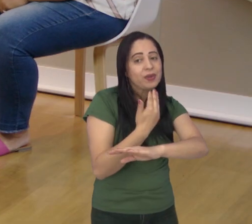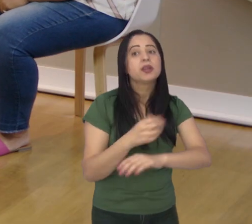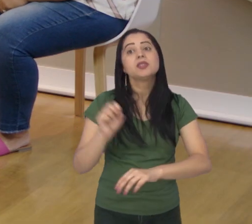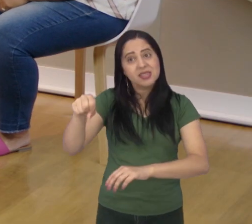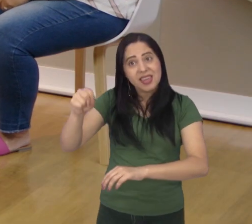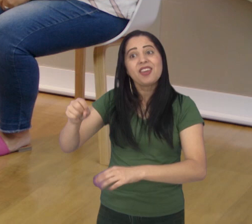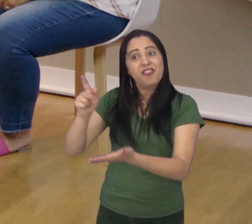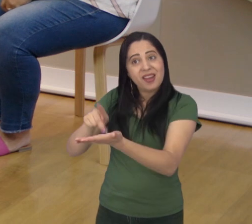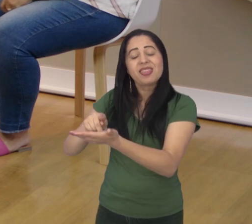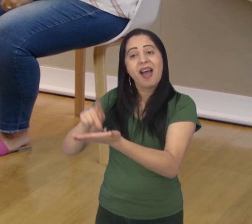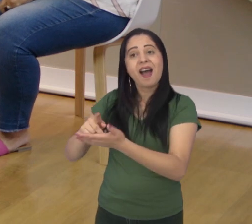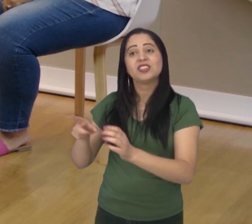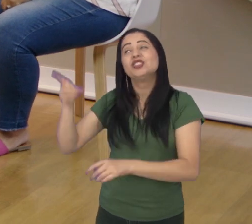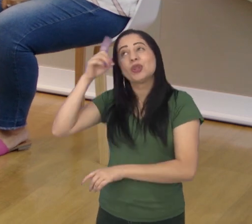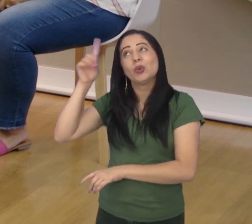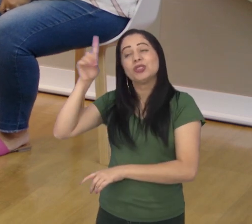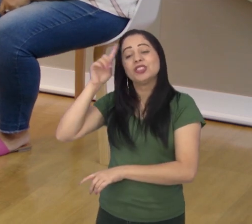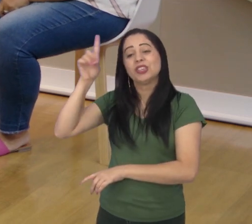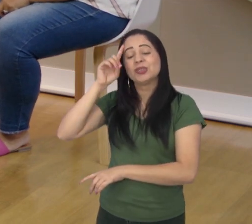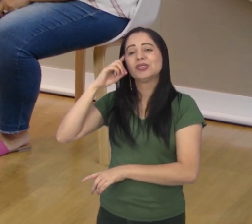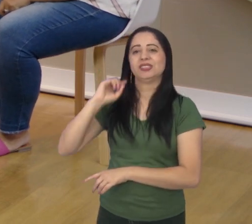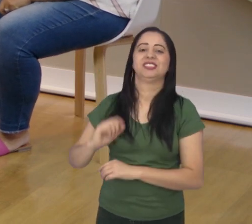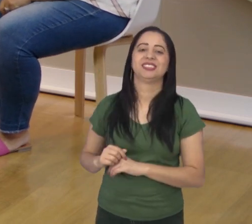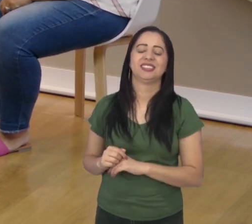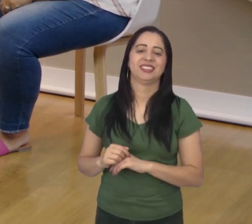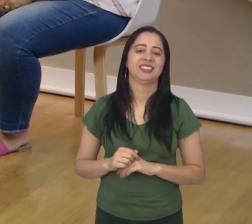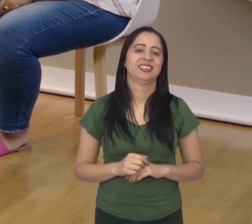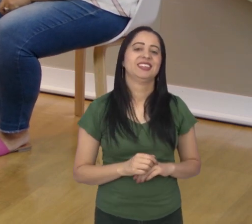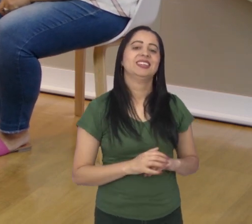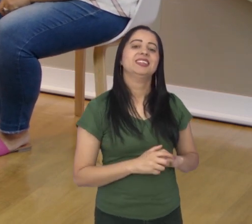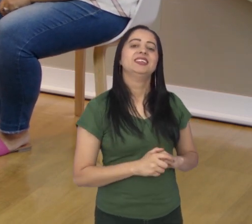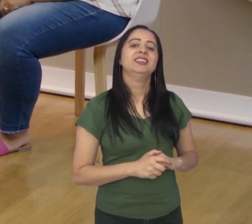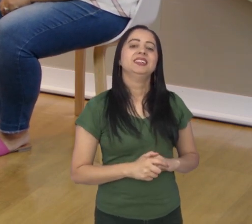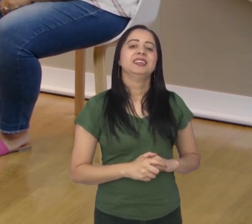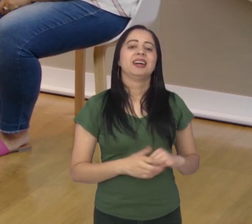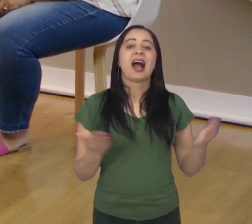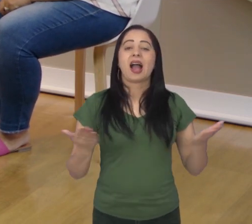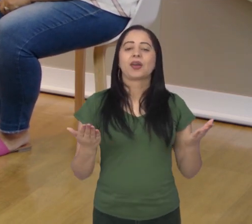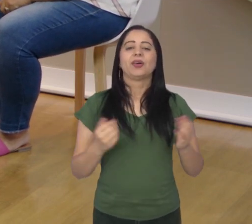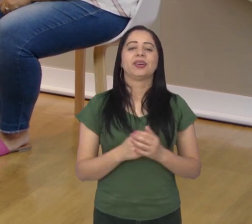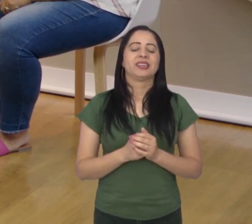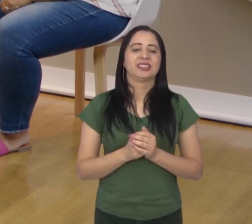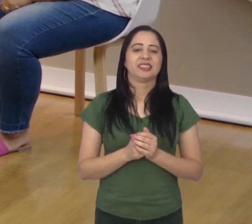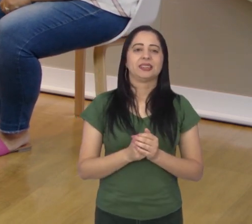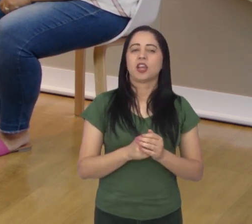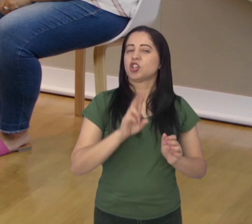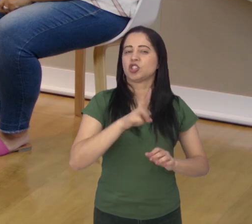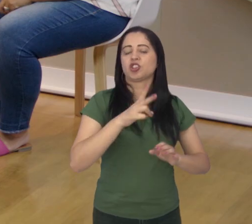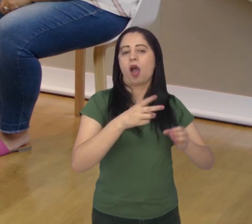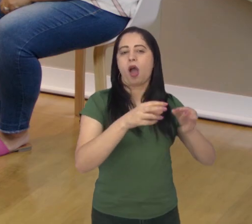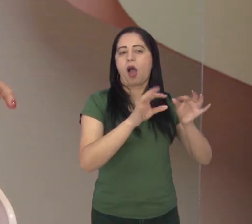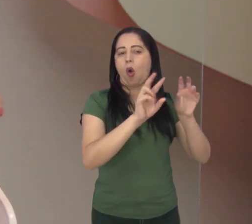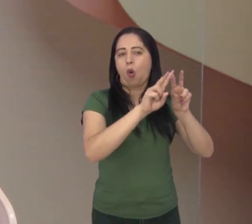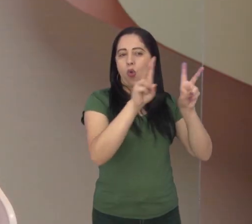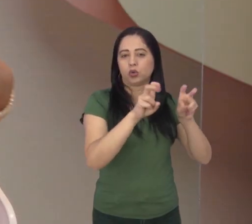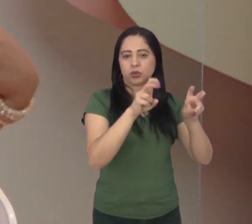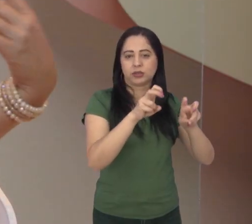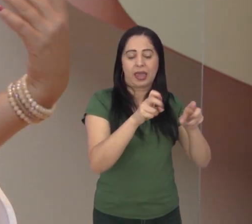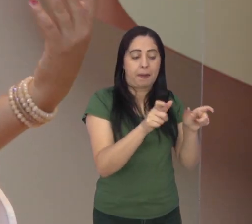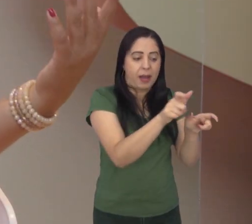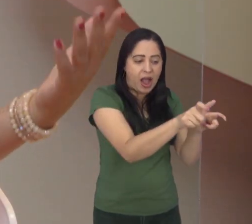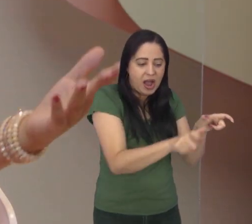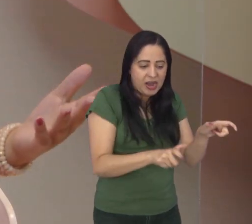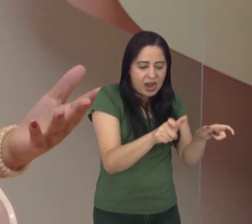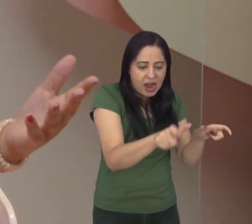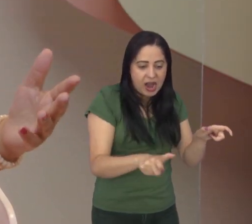fazer todo dia. Fala um bom dia com a plantinha, vai, não Exato. dói nada. Mas vamos lá, Ana, agora nós falamos sobre a questão de